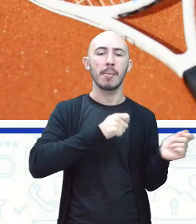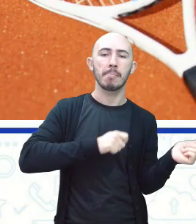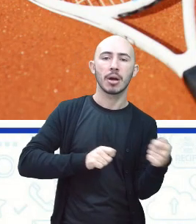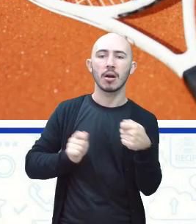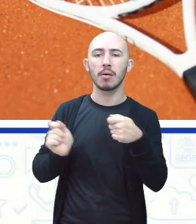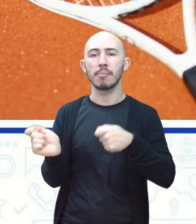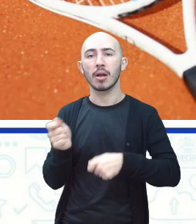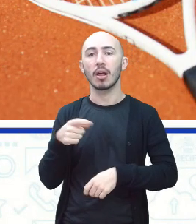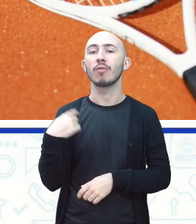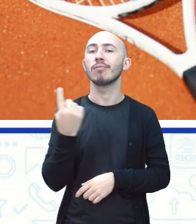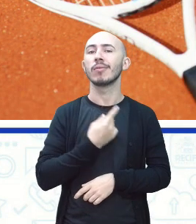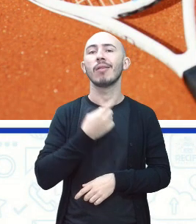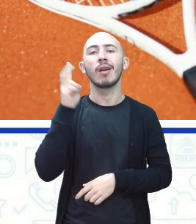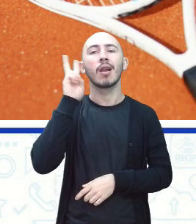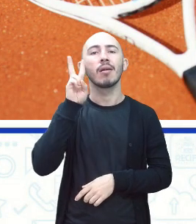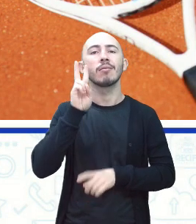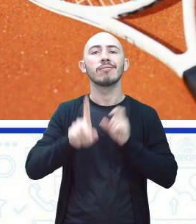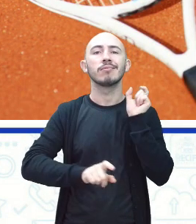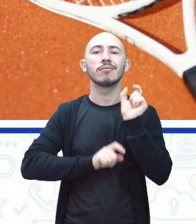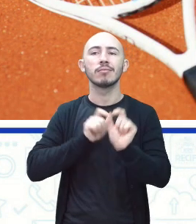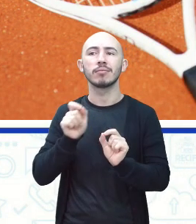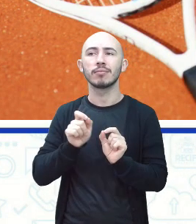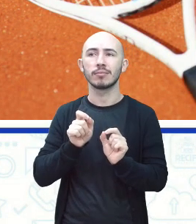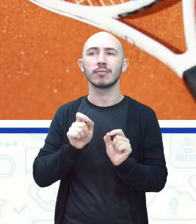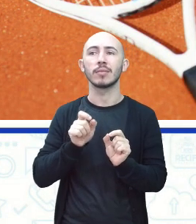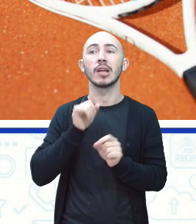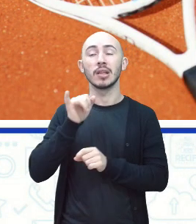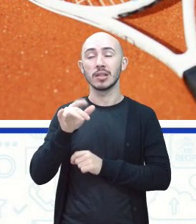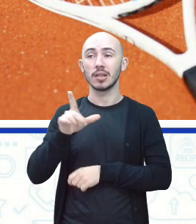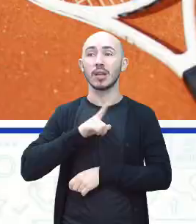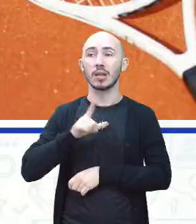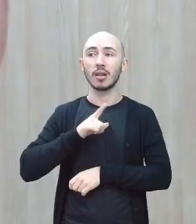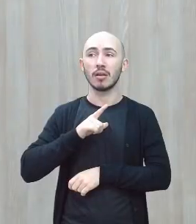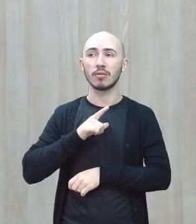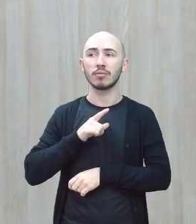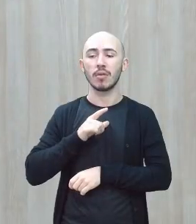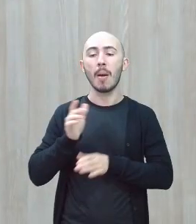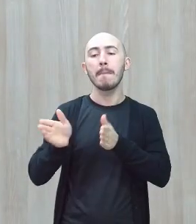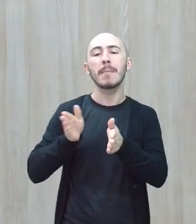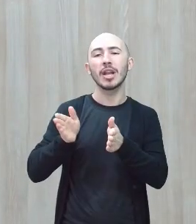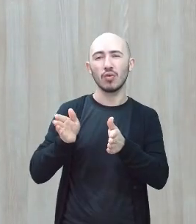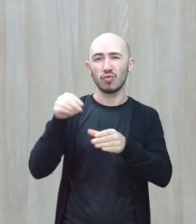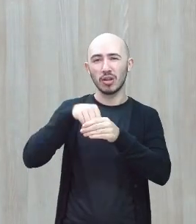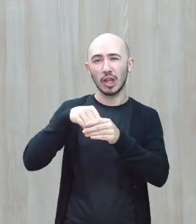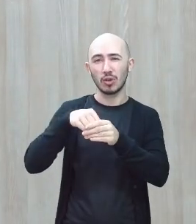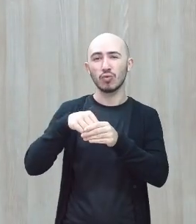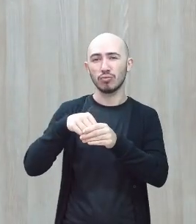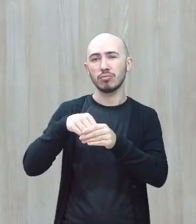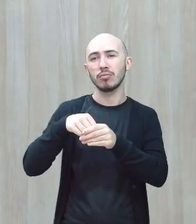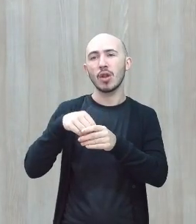possa aqui lembrar de uma coisa. Quando a gente está nos sets do tênis, né? E